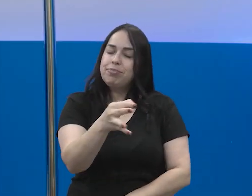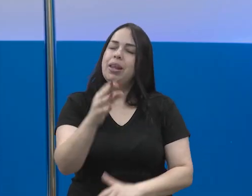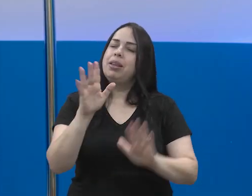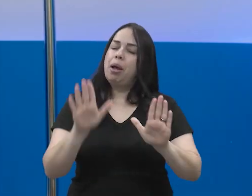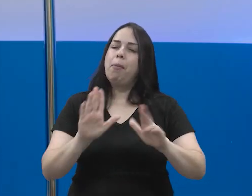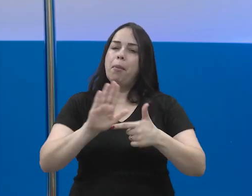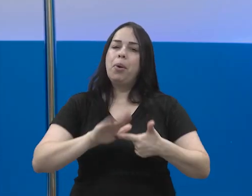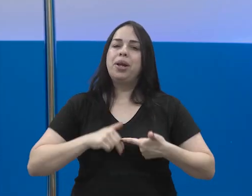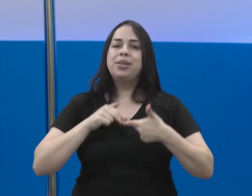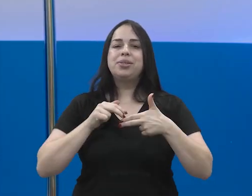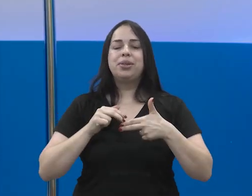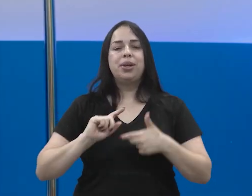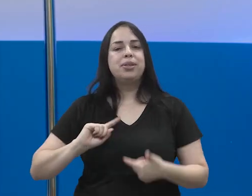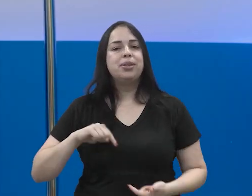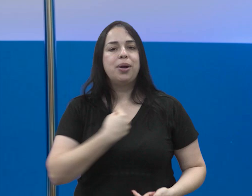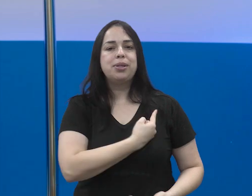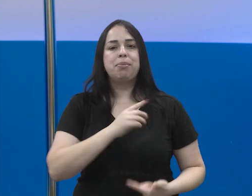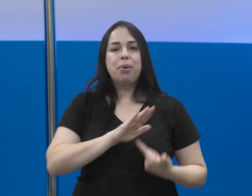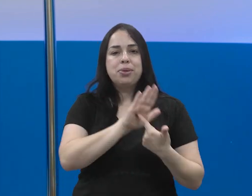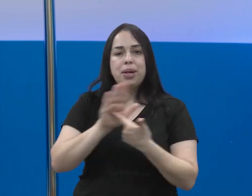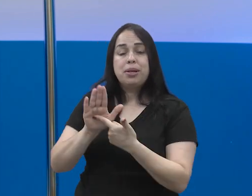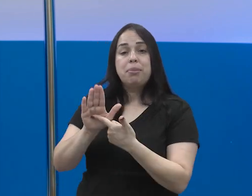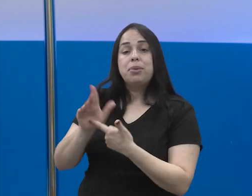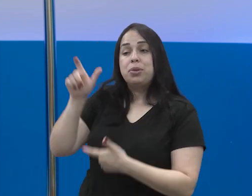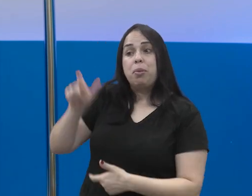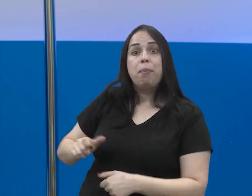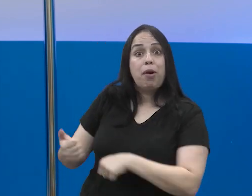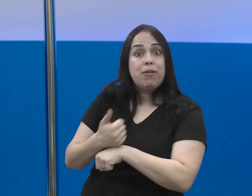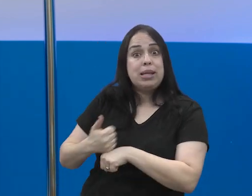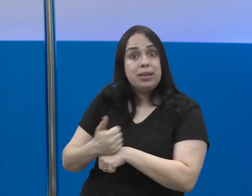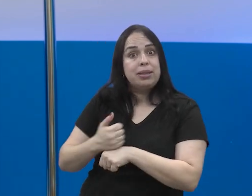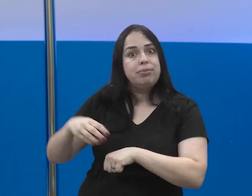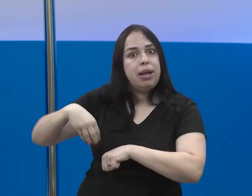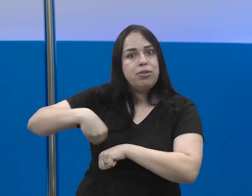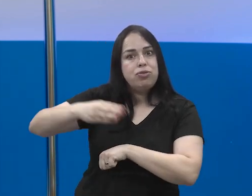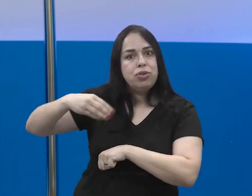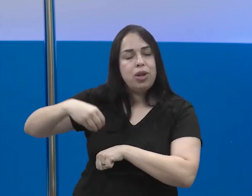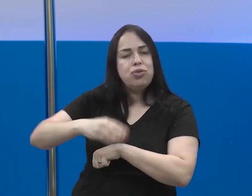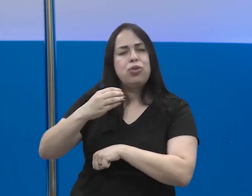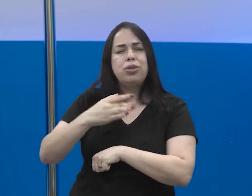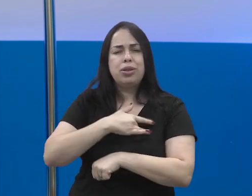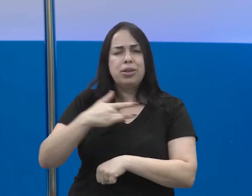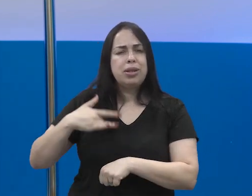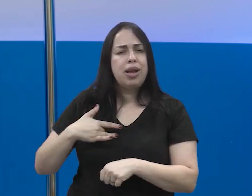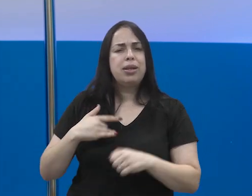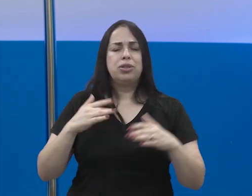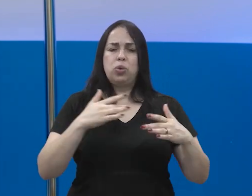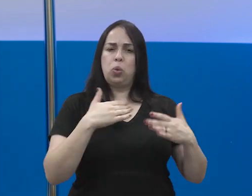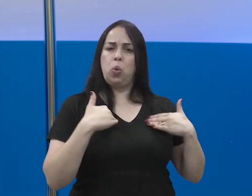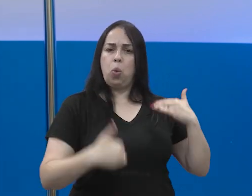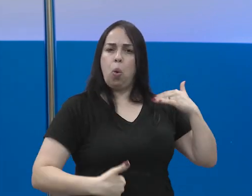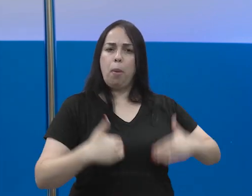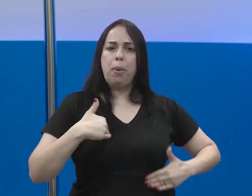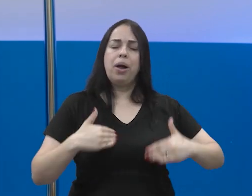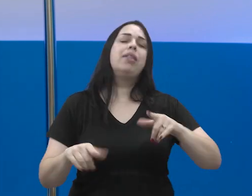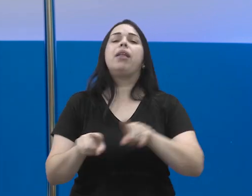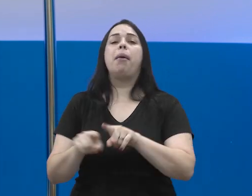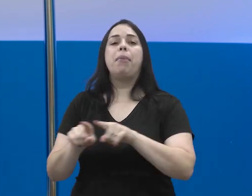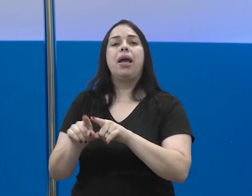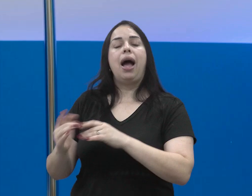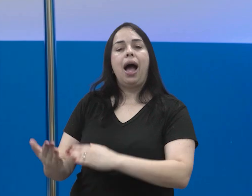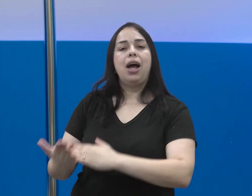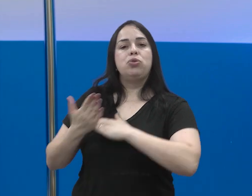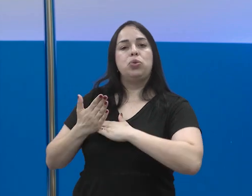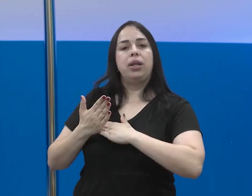mesmo? E aqui no Boletim a gente sempre conta com a ajuda de especialistas que trazem dicas de bem-estar, tanto físico